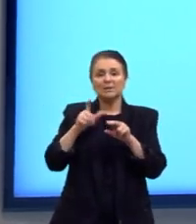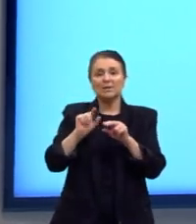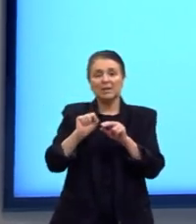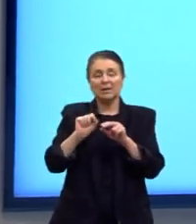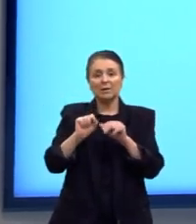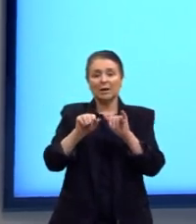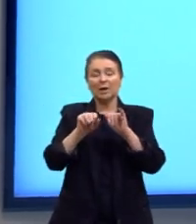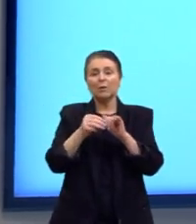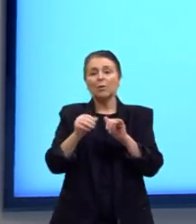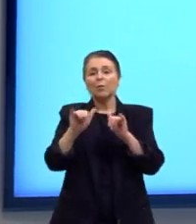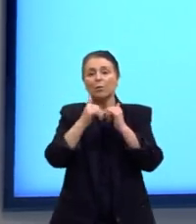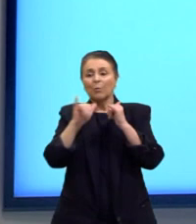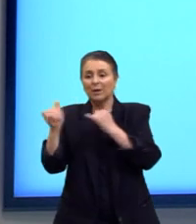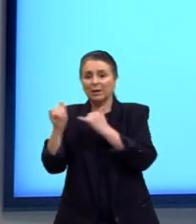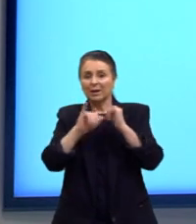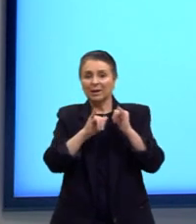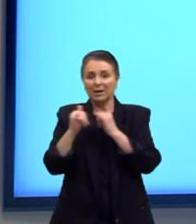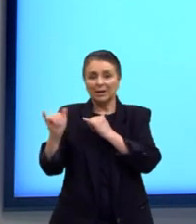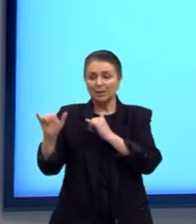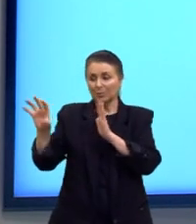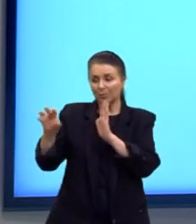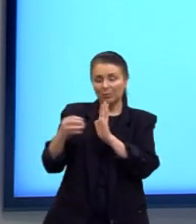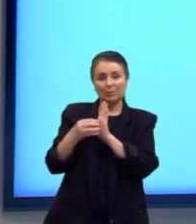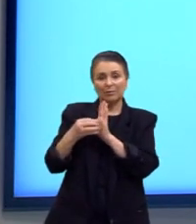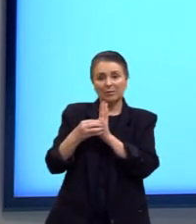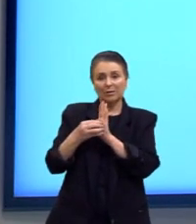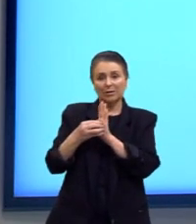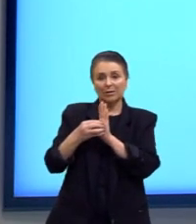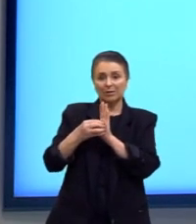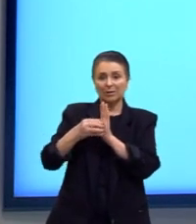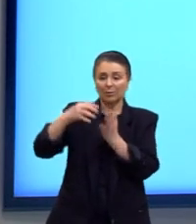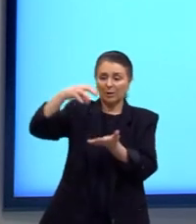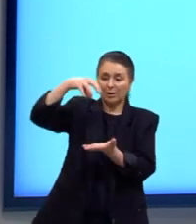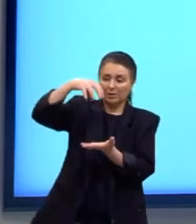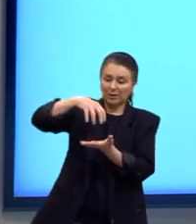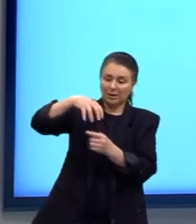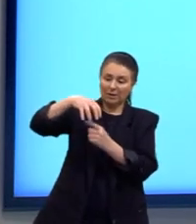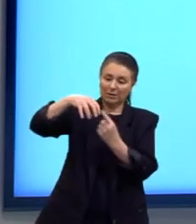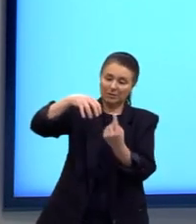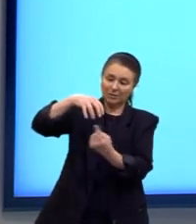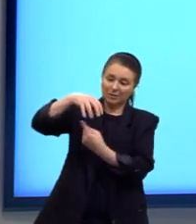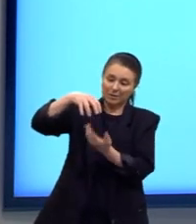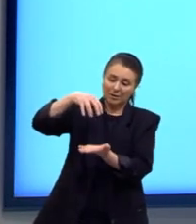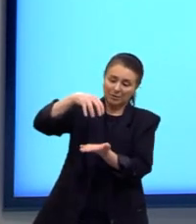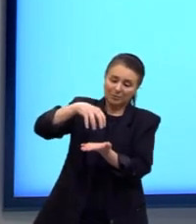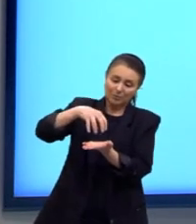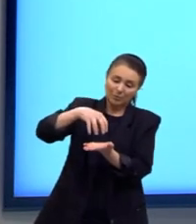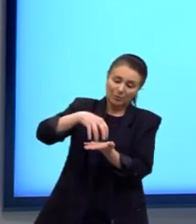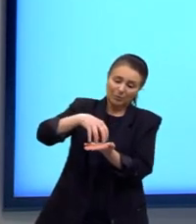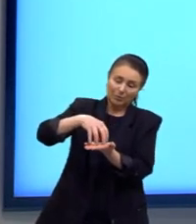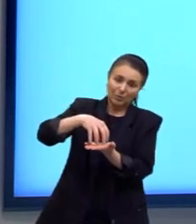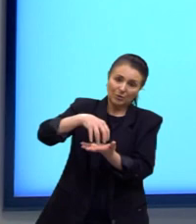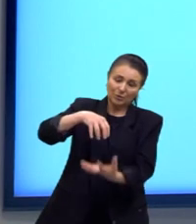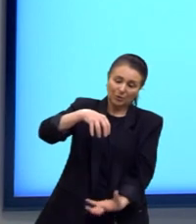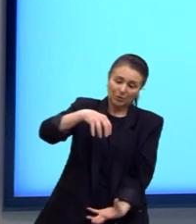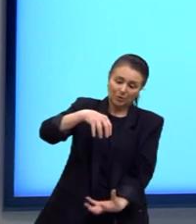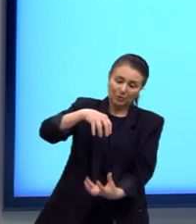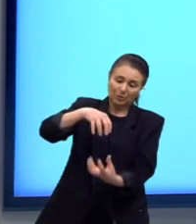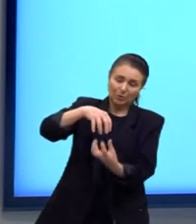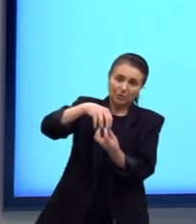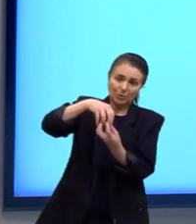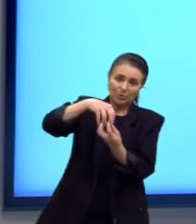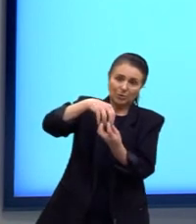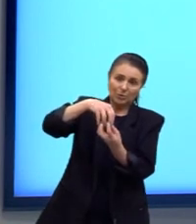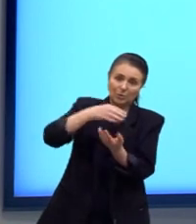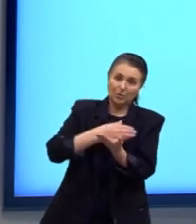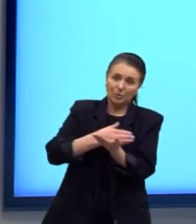né, uma configuração aqui dentro dele que vai fazer com que esse material, né, gere a partir da corrente elétrica